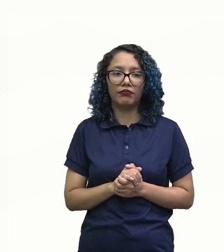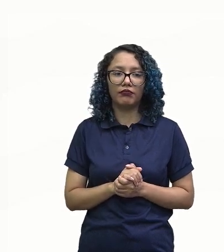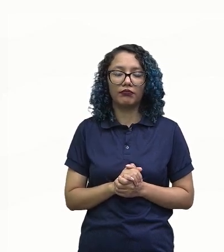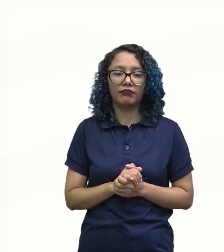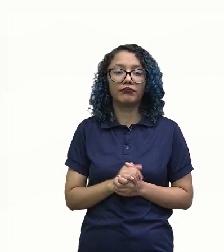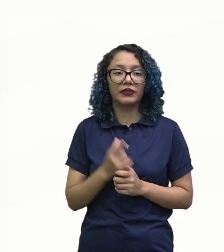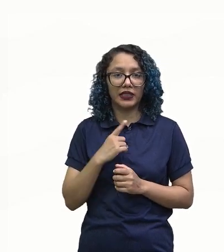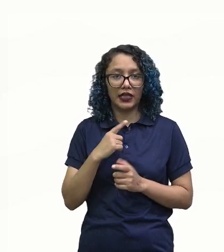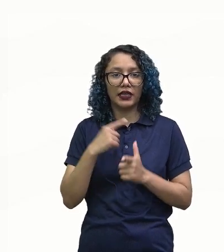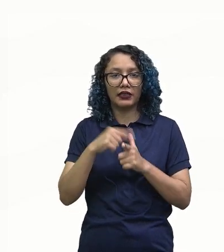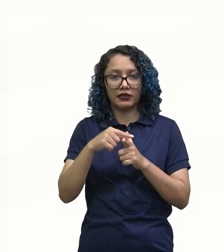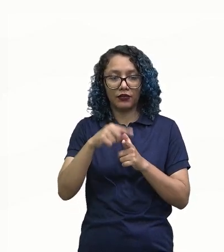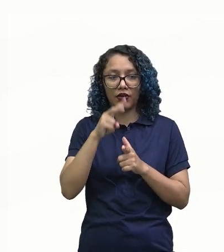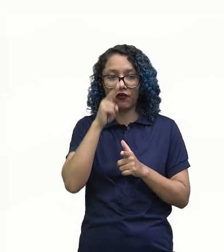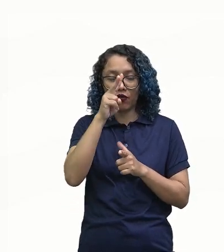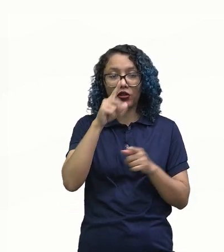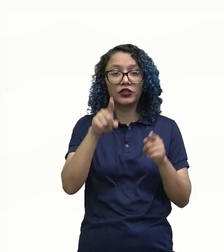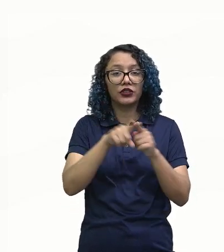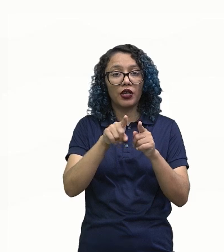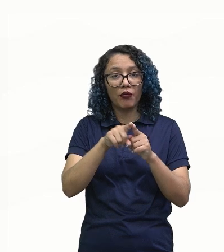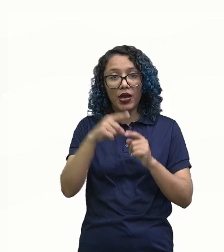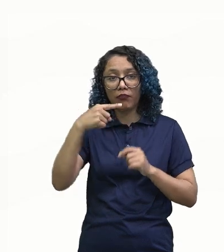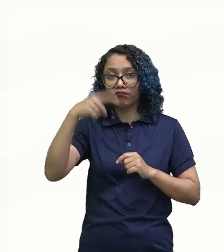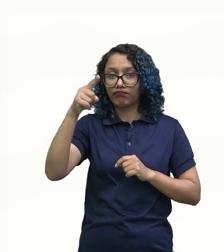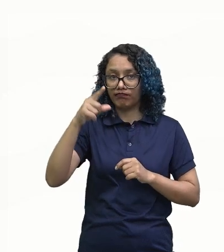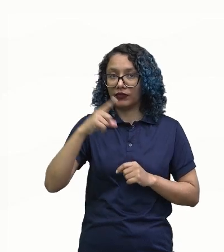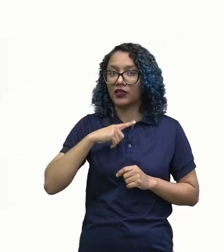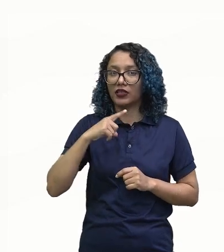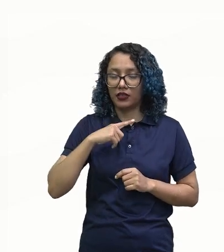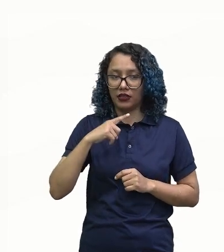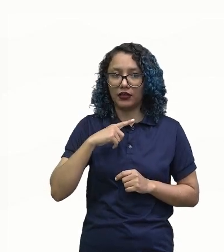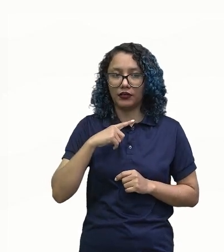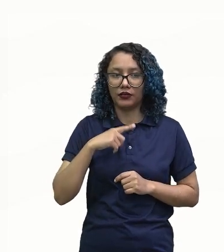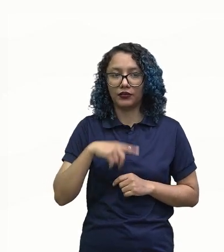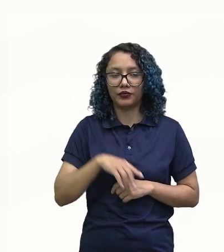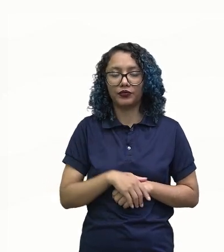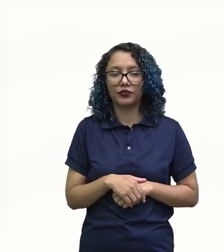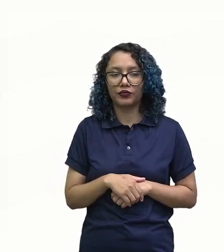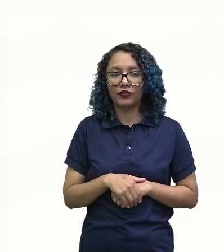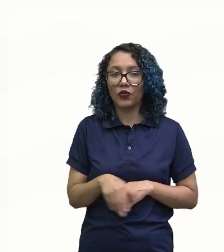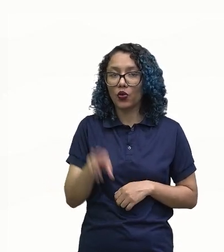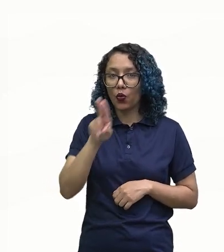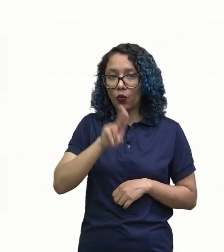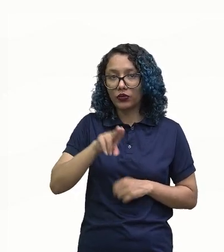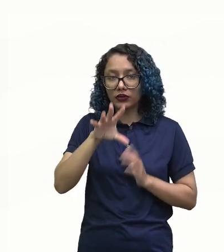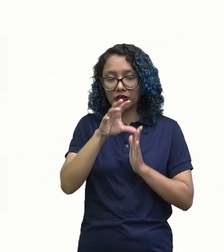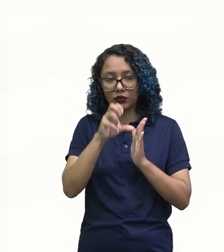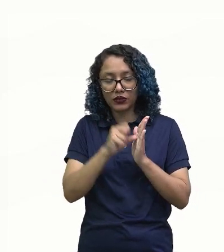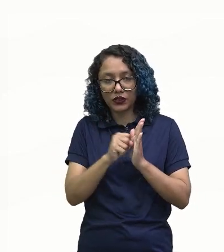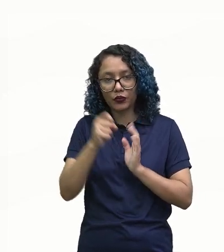tônica e, ao mesmo tempo, ela é acentuada, né? Com o acento